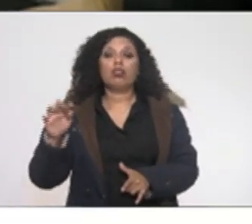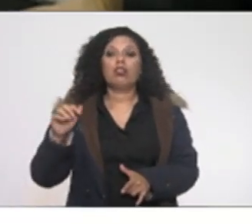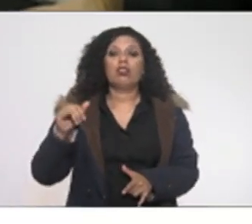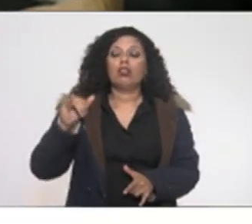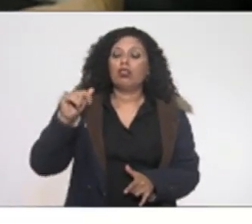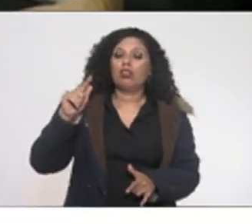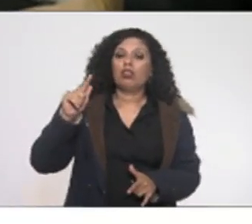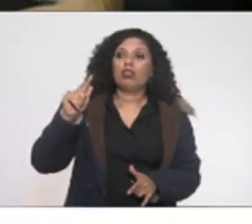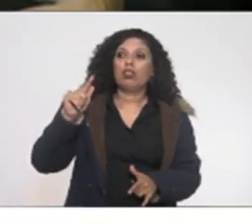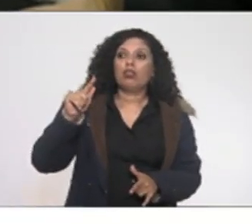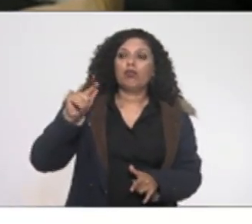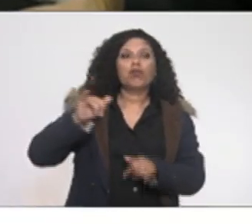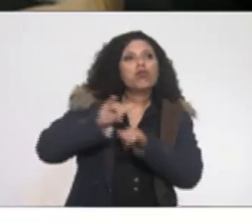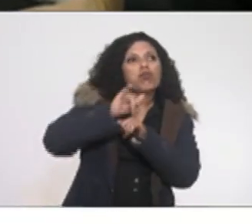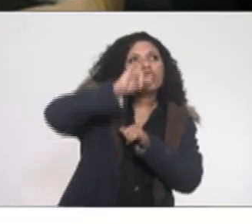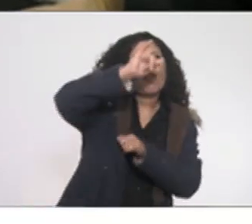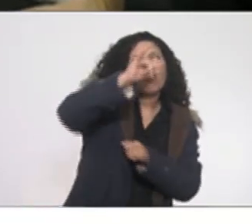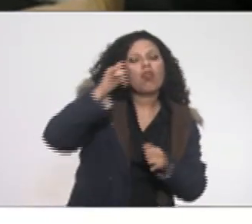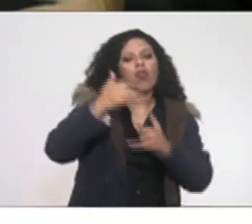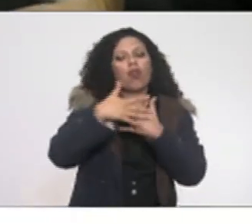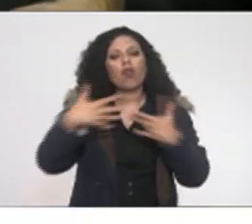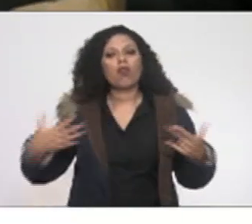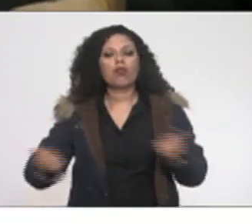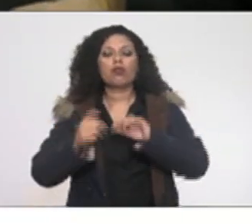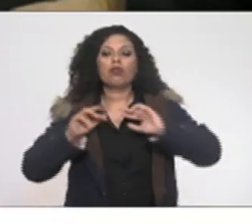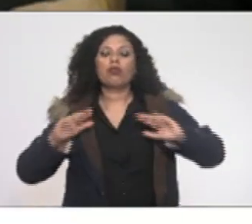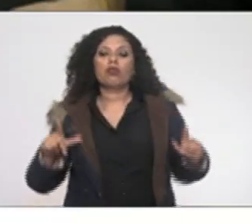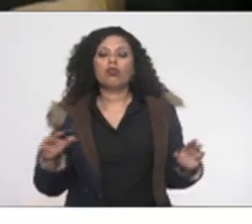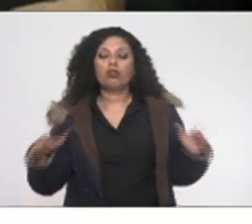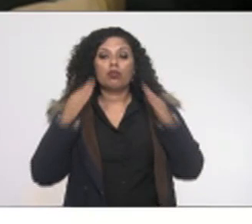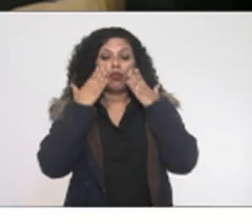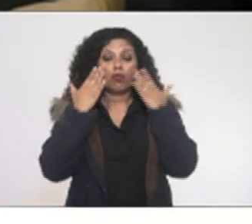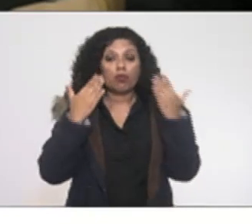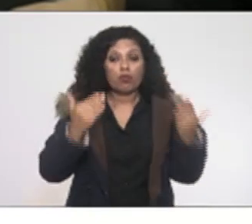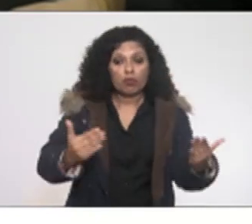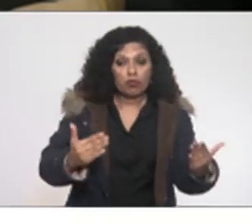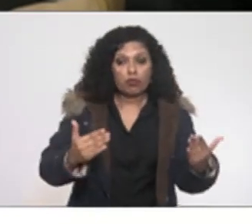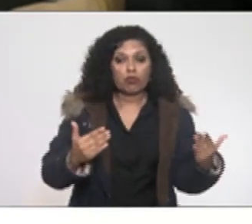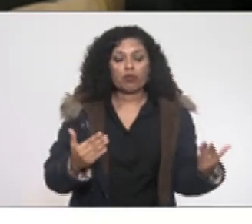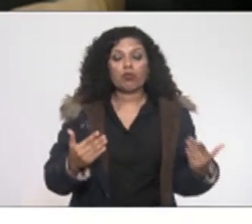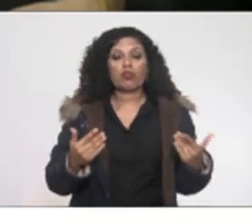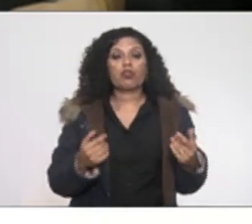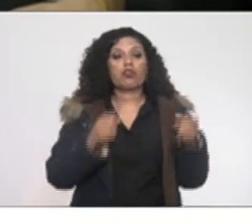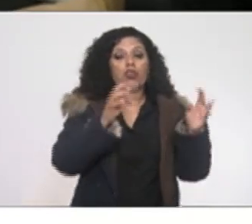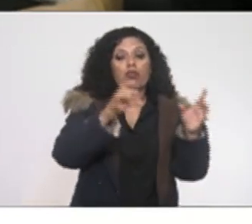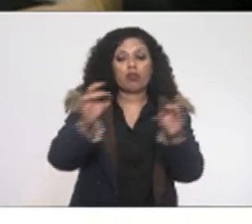de aviação e óleo diesel. Então, esses preços vão ser publicados em diversos pontos do país.